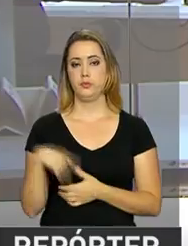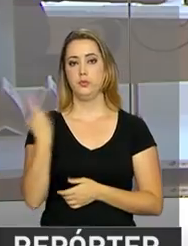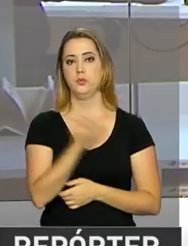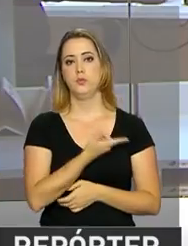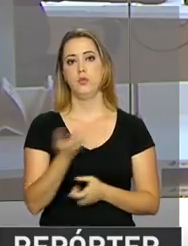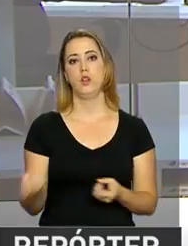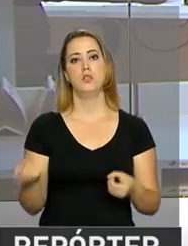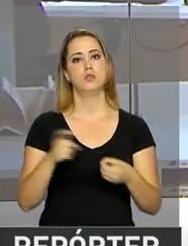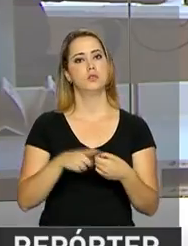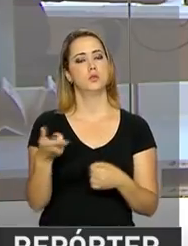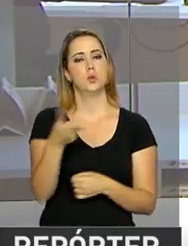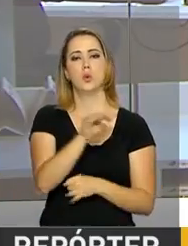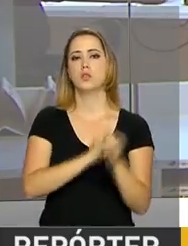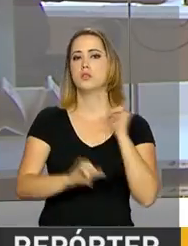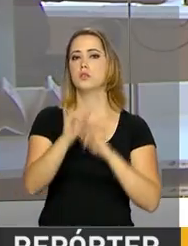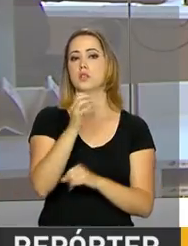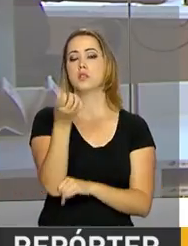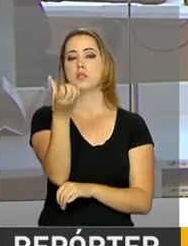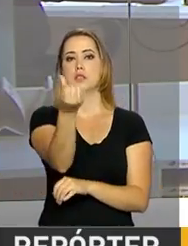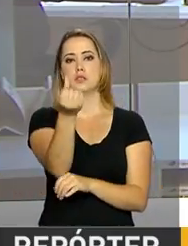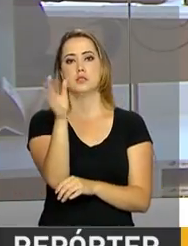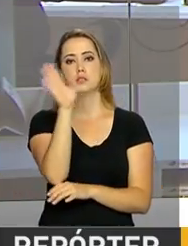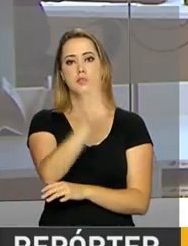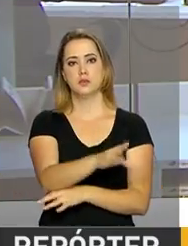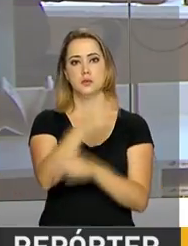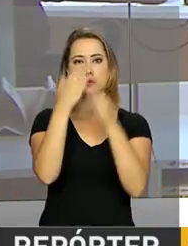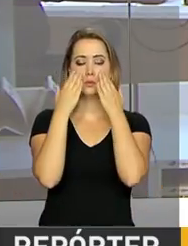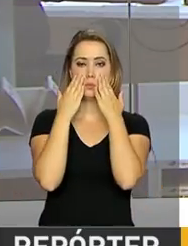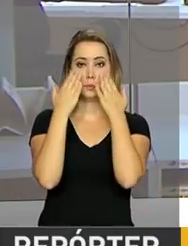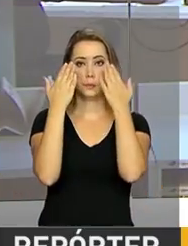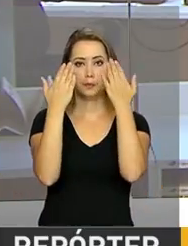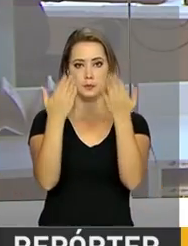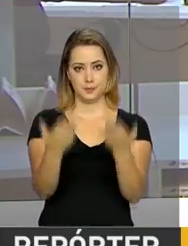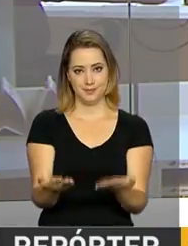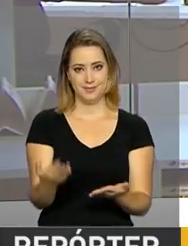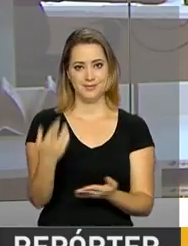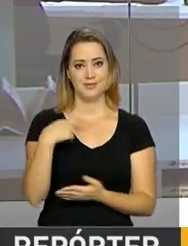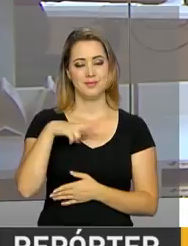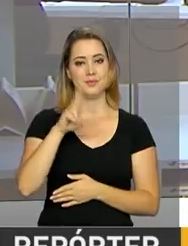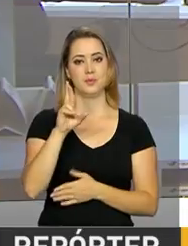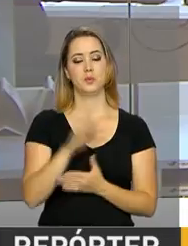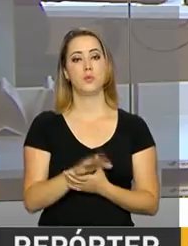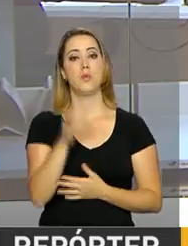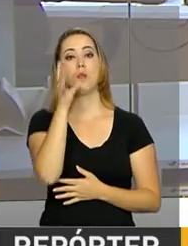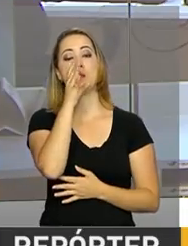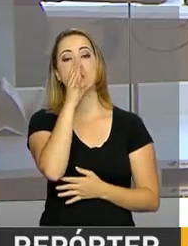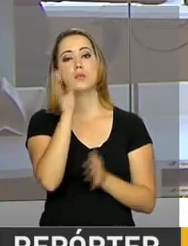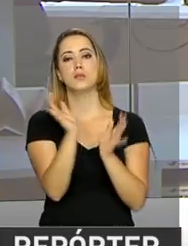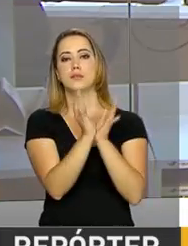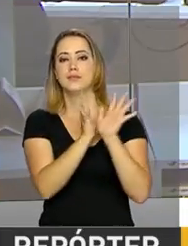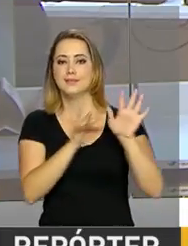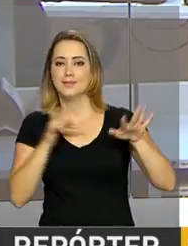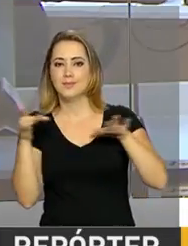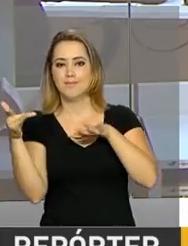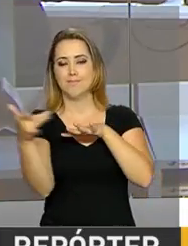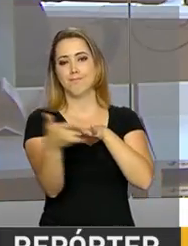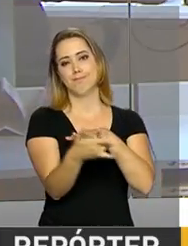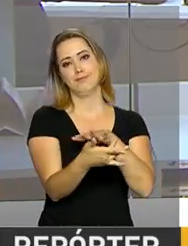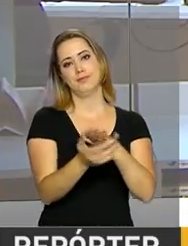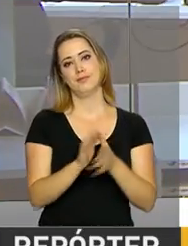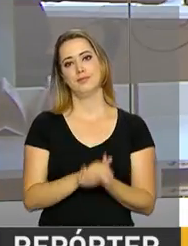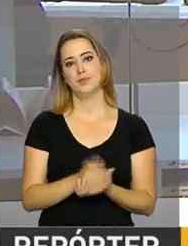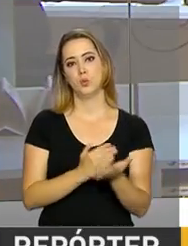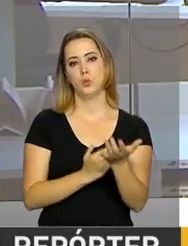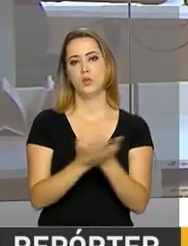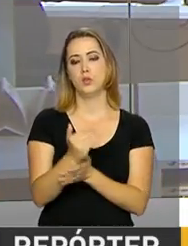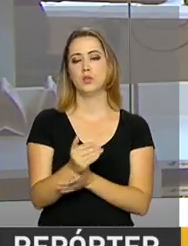voltamos com novas informações às 6 da tarde na próxima edição do repórter NBR acompanhe as novidades também Pelas nossas redes